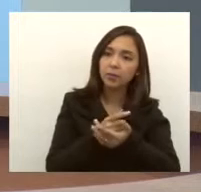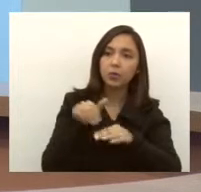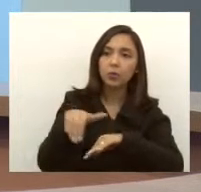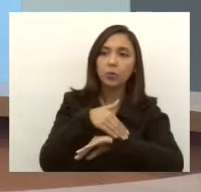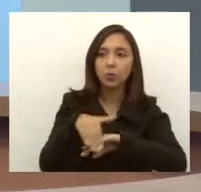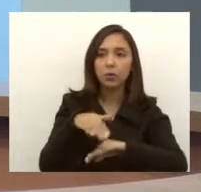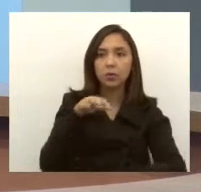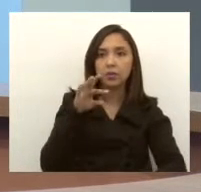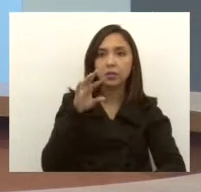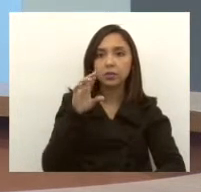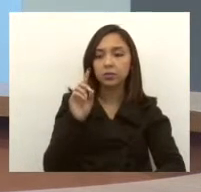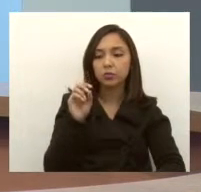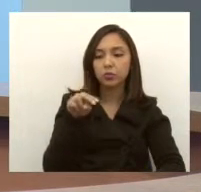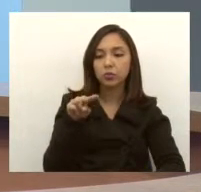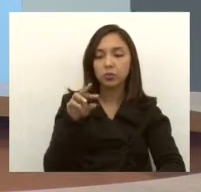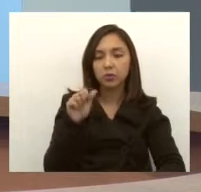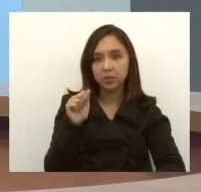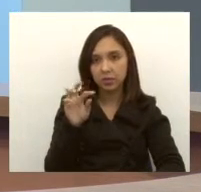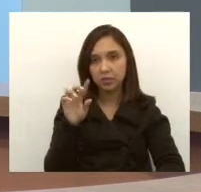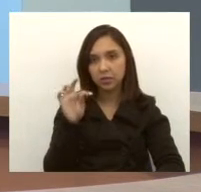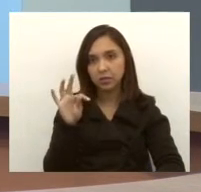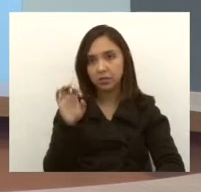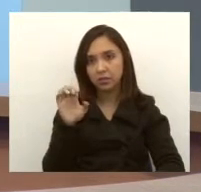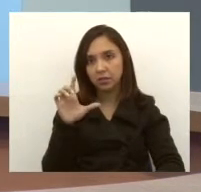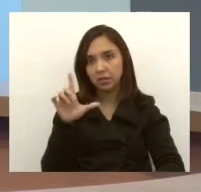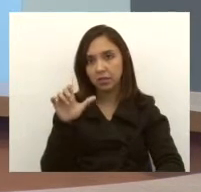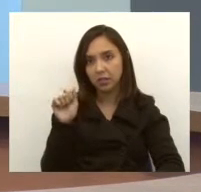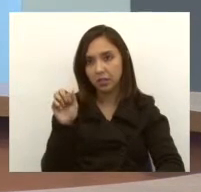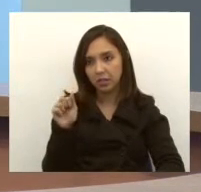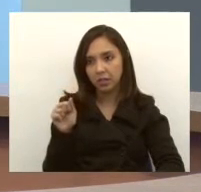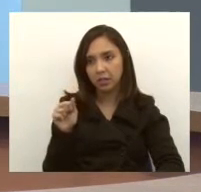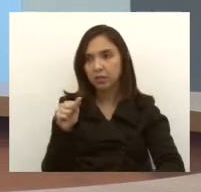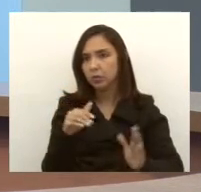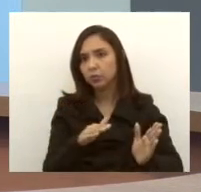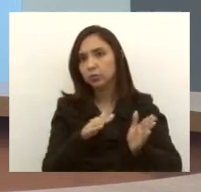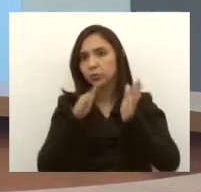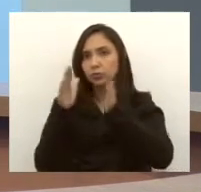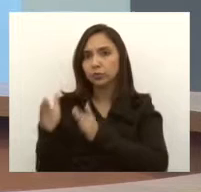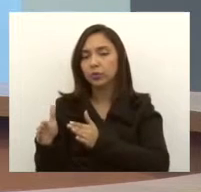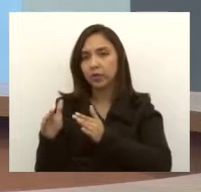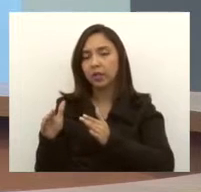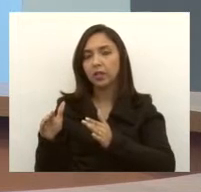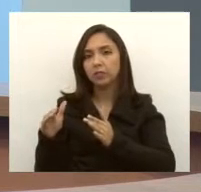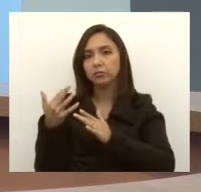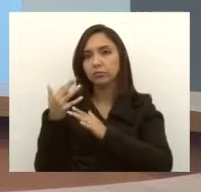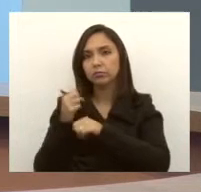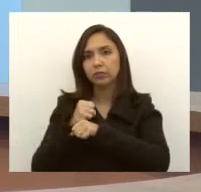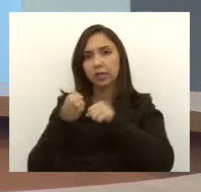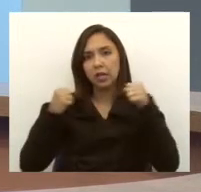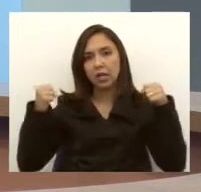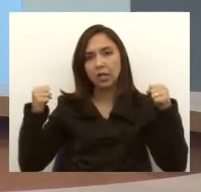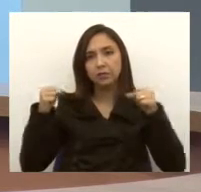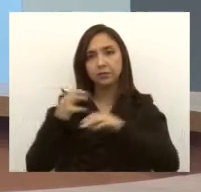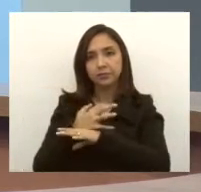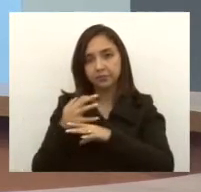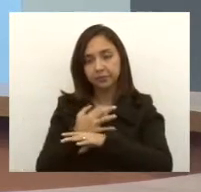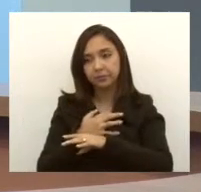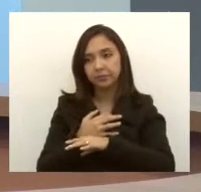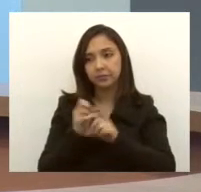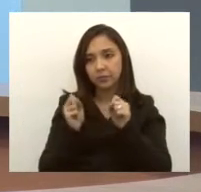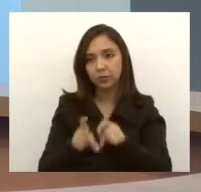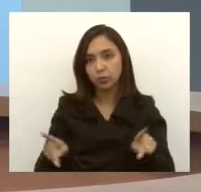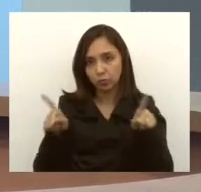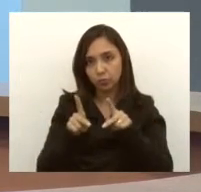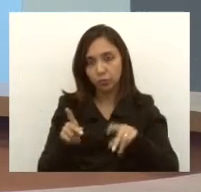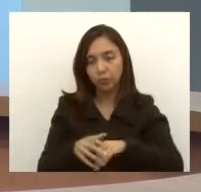Dona Tecla. Curiosamente, rua Dona Tecla, do lado de um grande shopping dessa cidade, né? Não entendo.